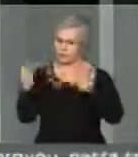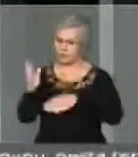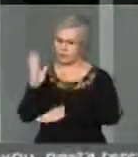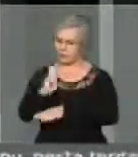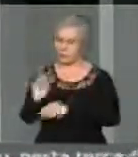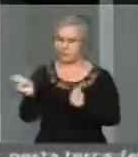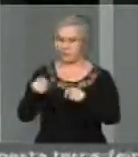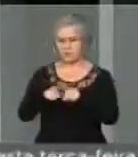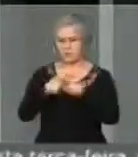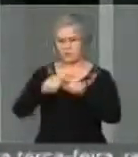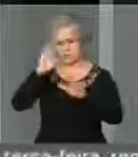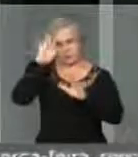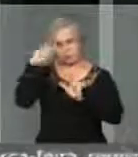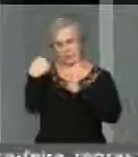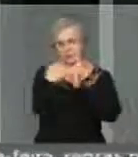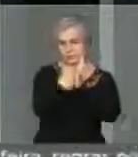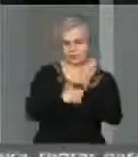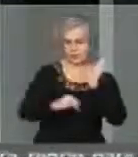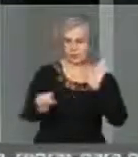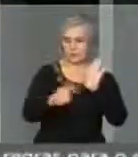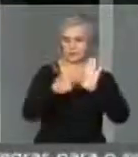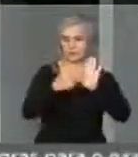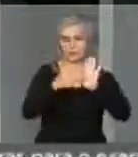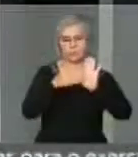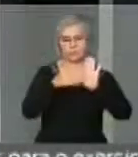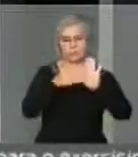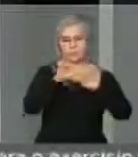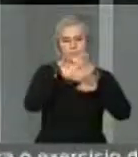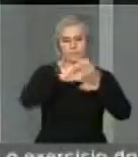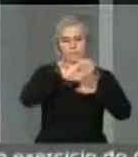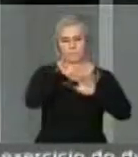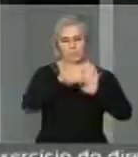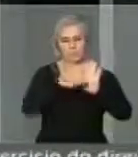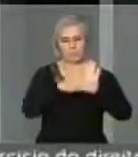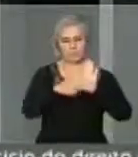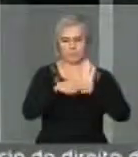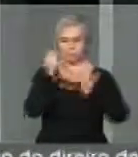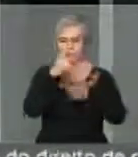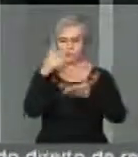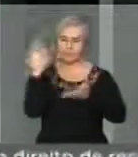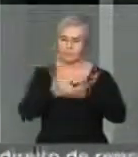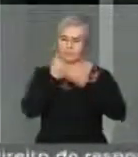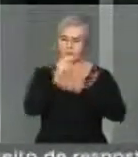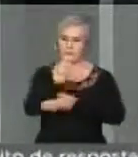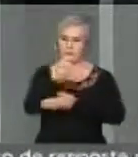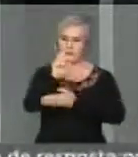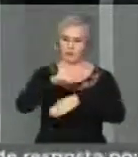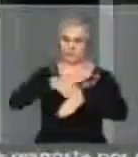possa pautar essa importante proposta de emenda constitucional para salvar o SUS do nosso país.